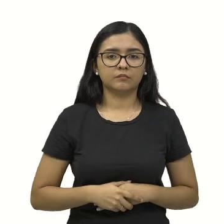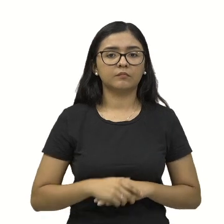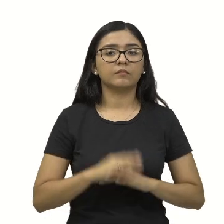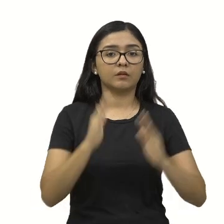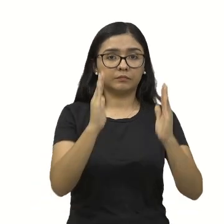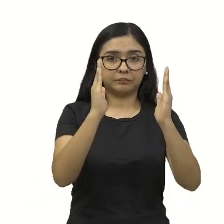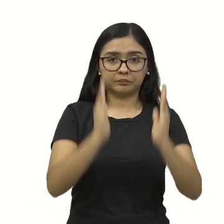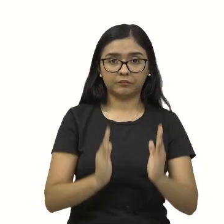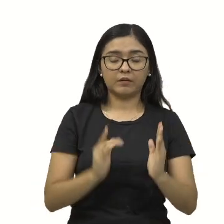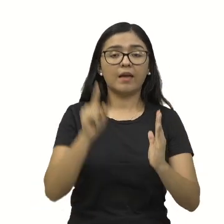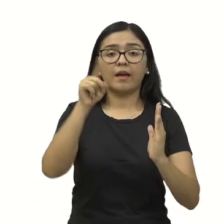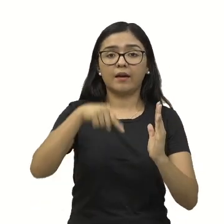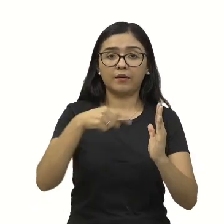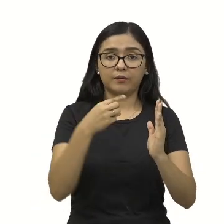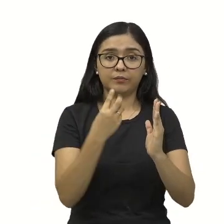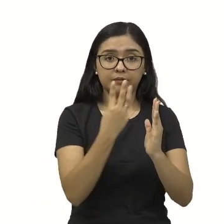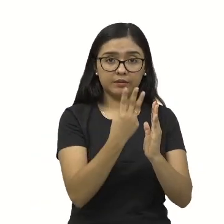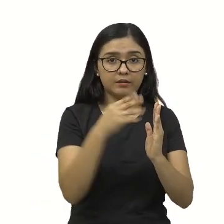bloco 3A.